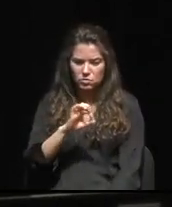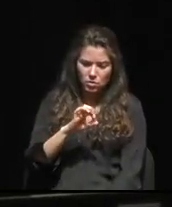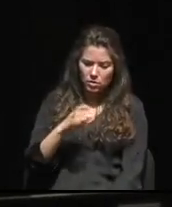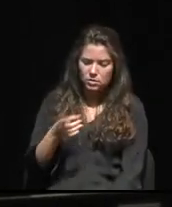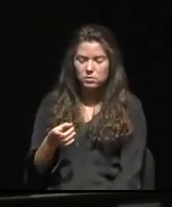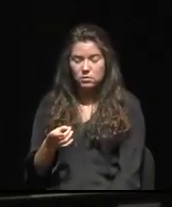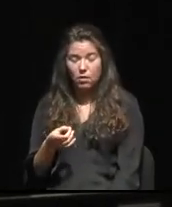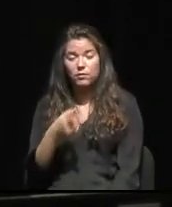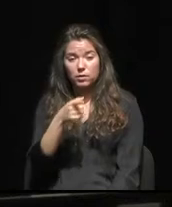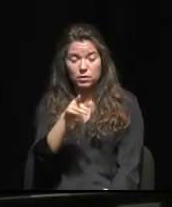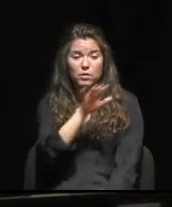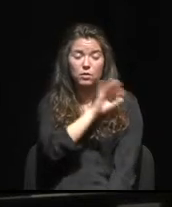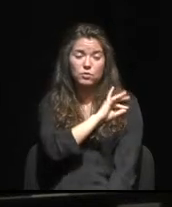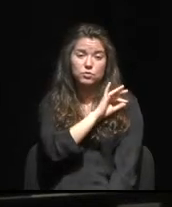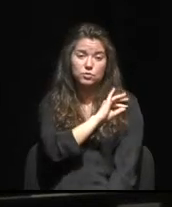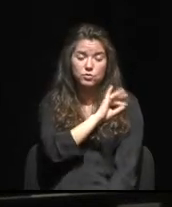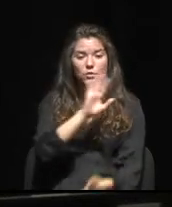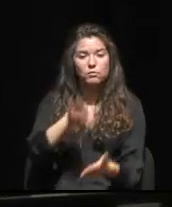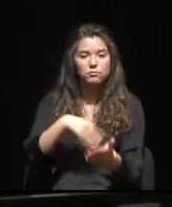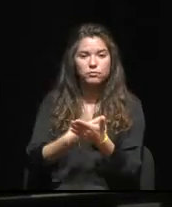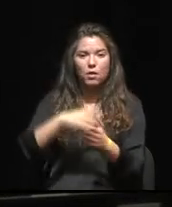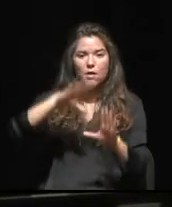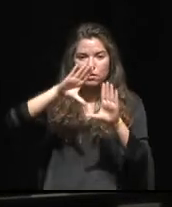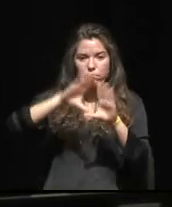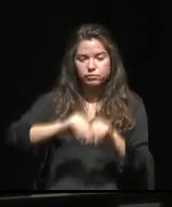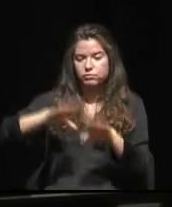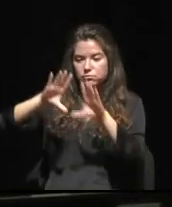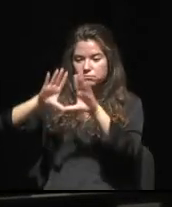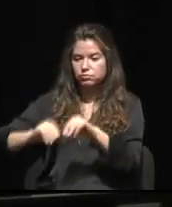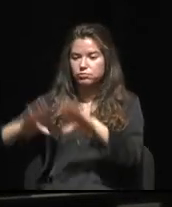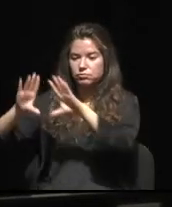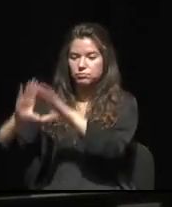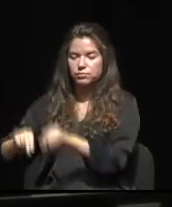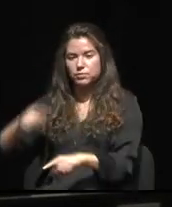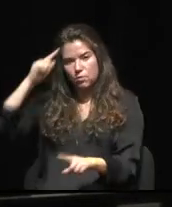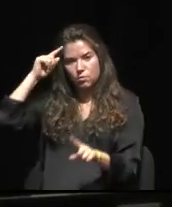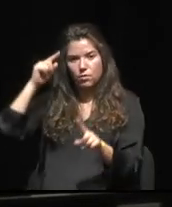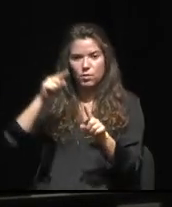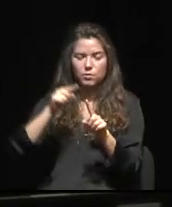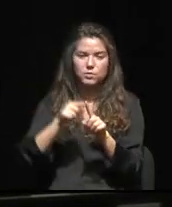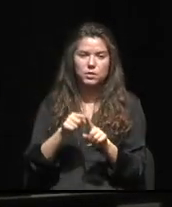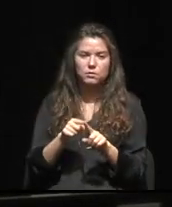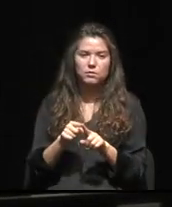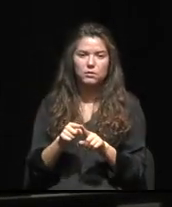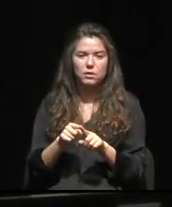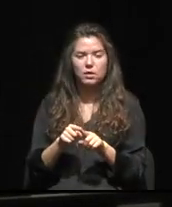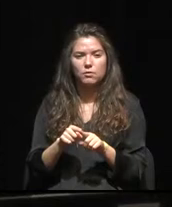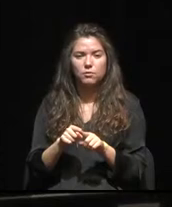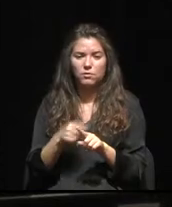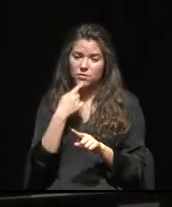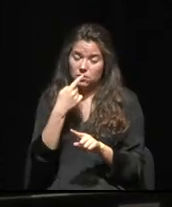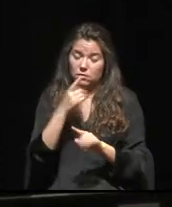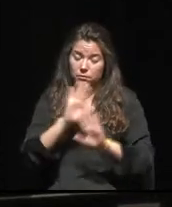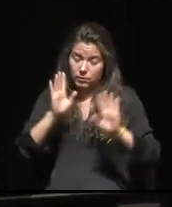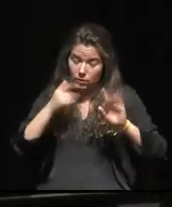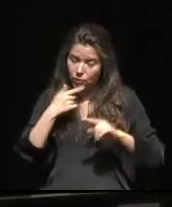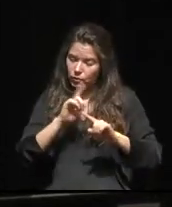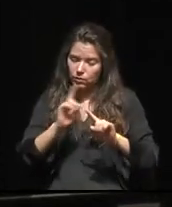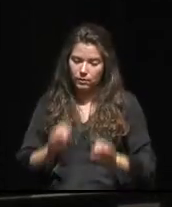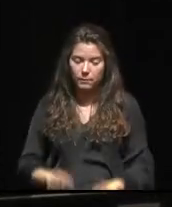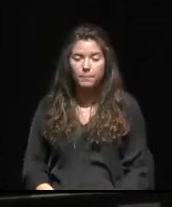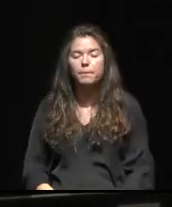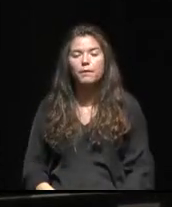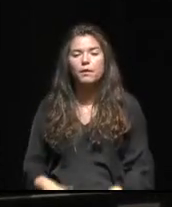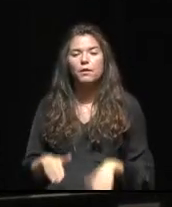XVI e que os senhores Se propunham Derrubar precisamente para fazer eh nem nem me atrevo a dizer o quê